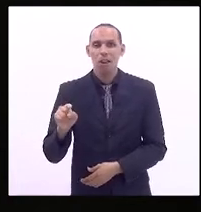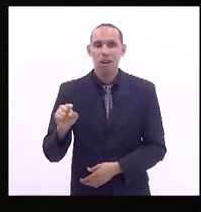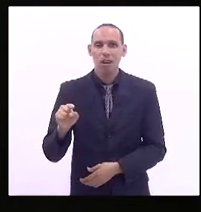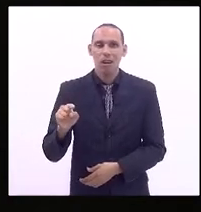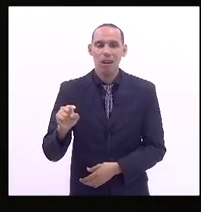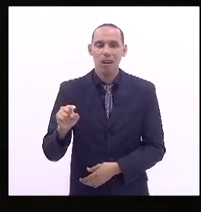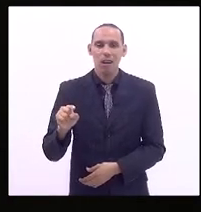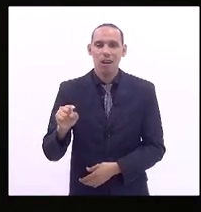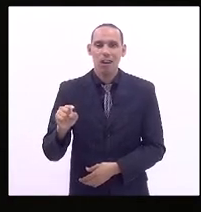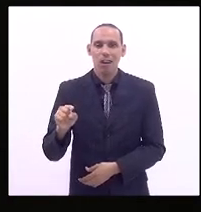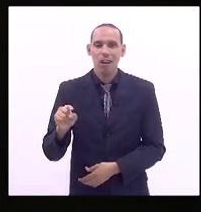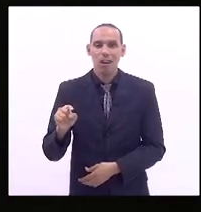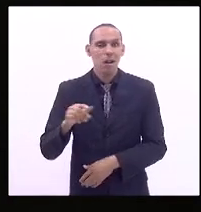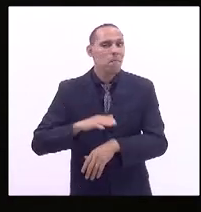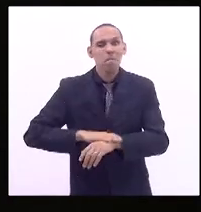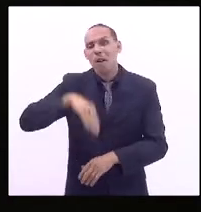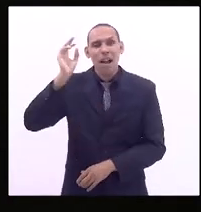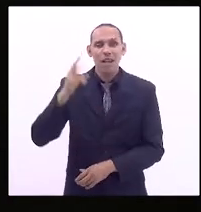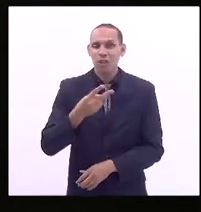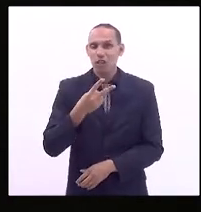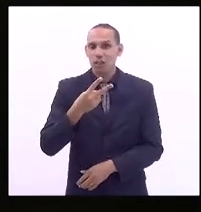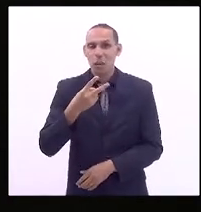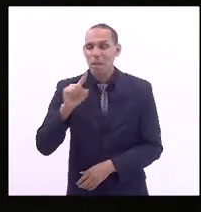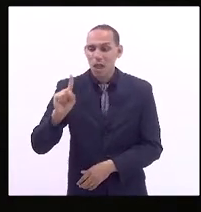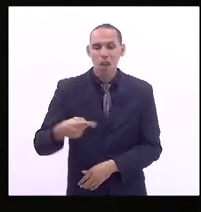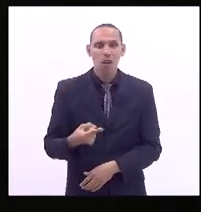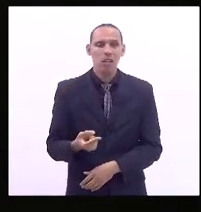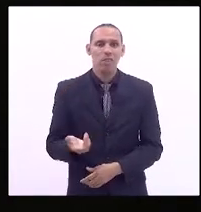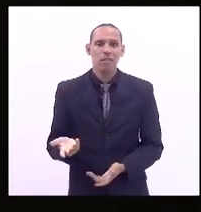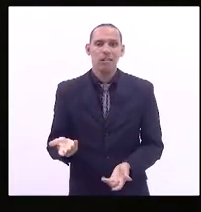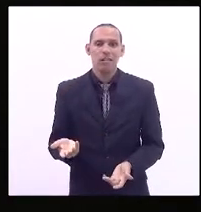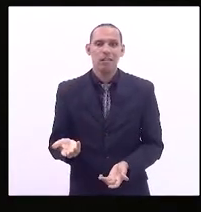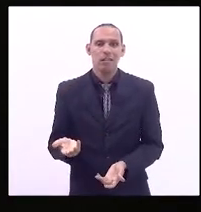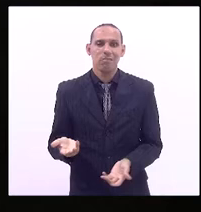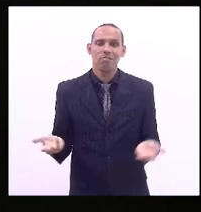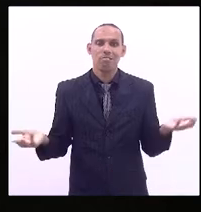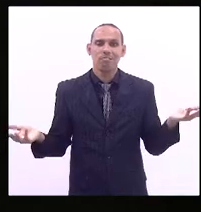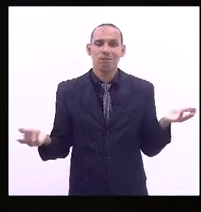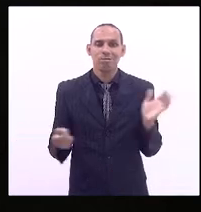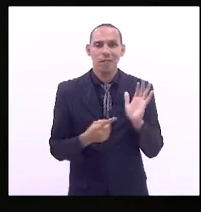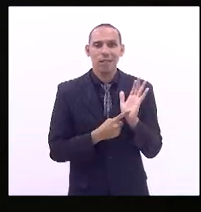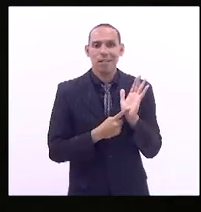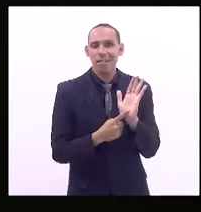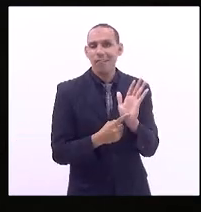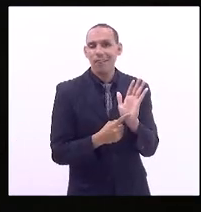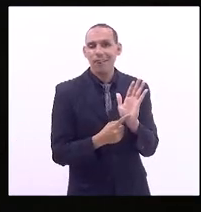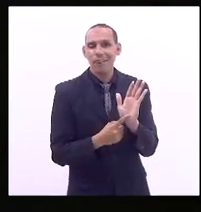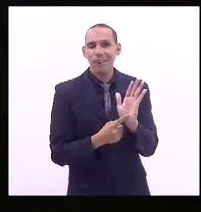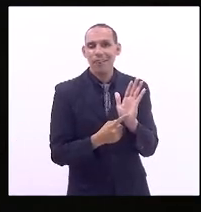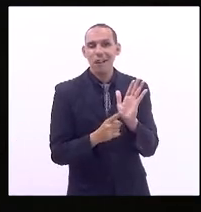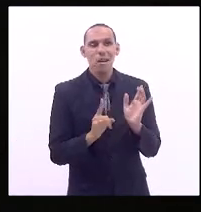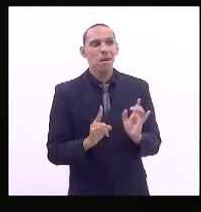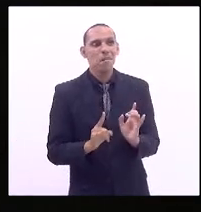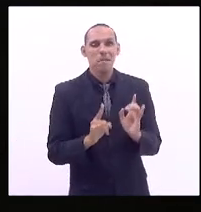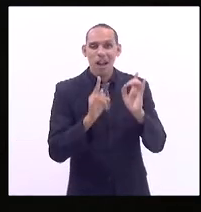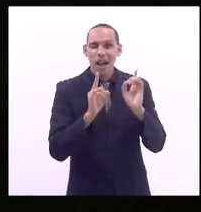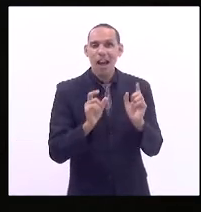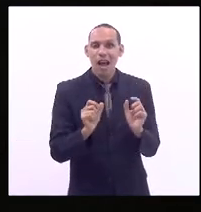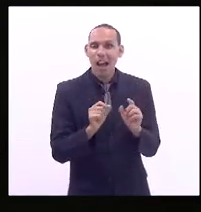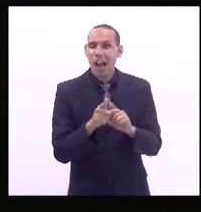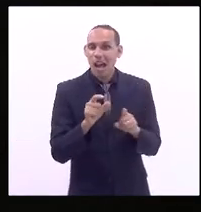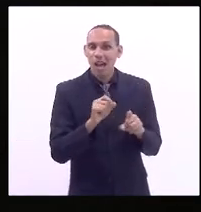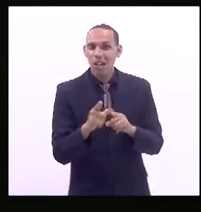estava imagem de dois milhões Então como é que se apresenta um prédio para